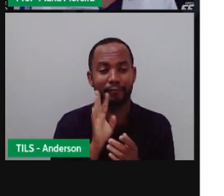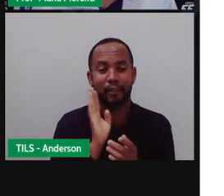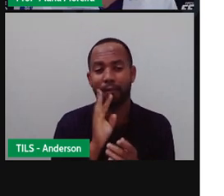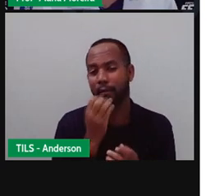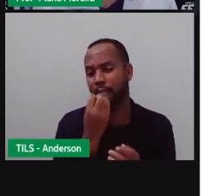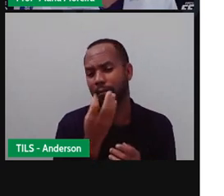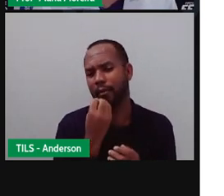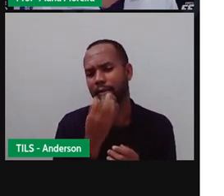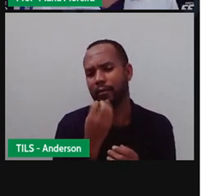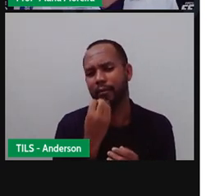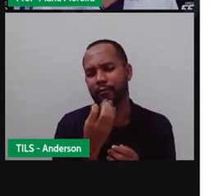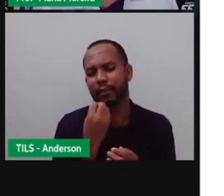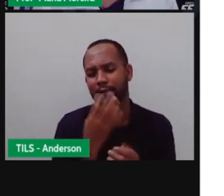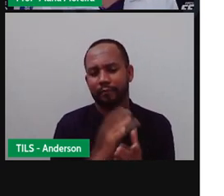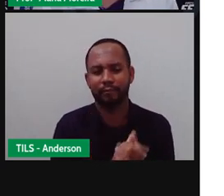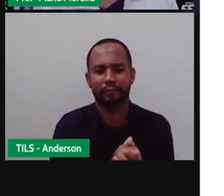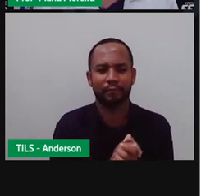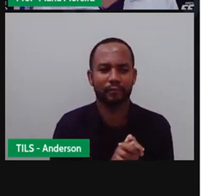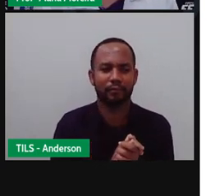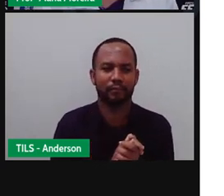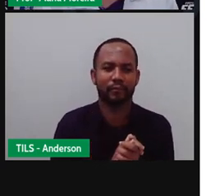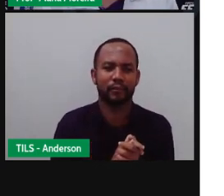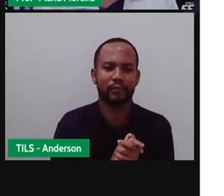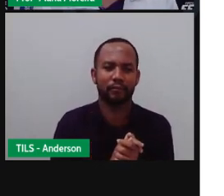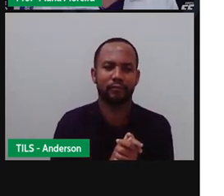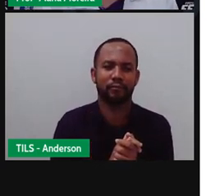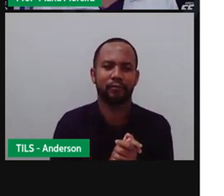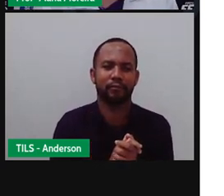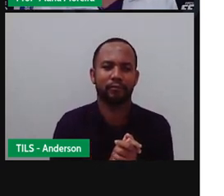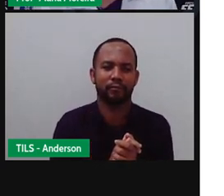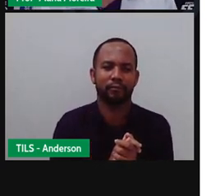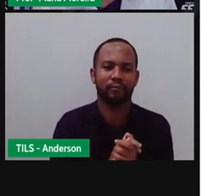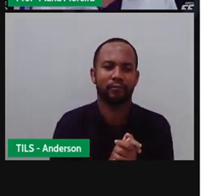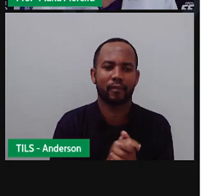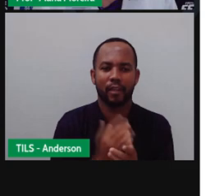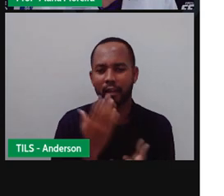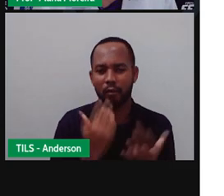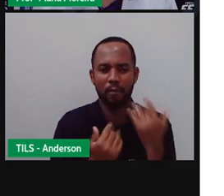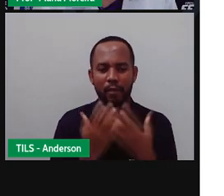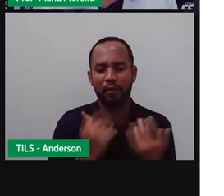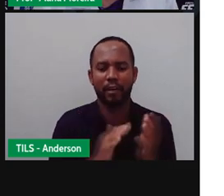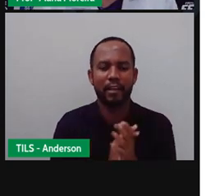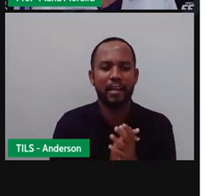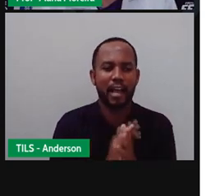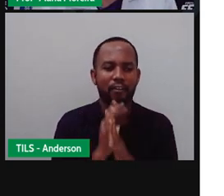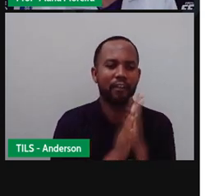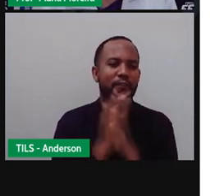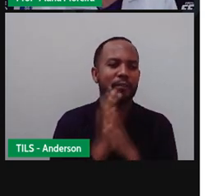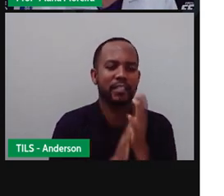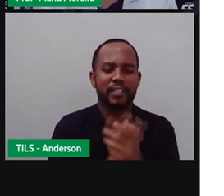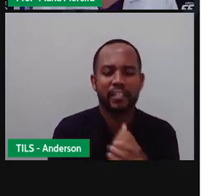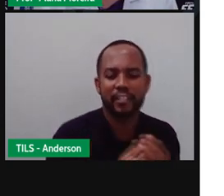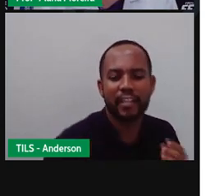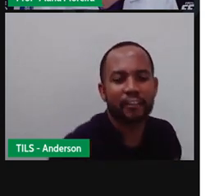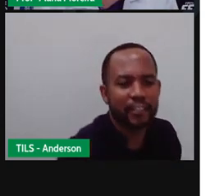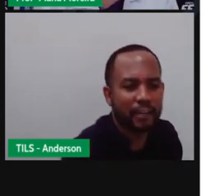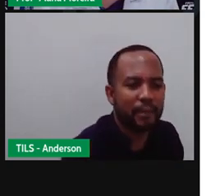hoje? Pois é, gostou da aula, né? Comeu a Maria Mole, né? Você até gostou? Gostou da Maria Mole?